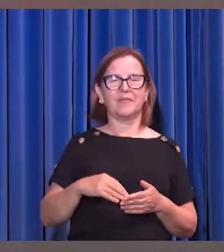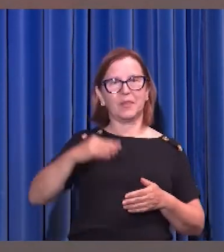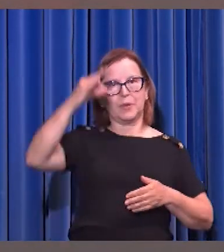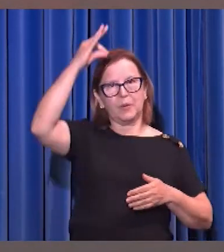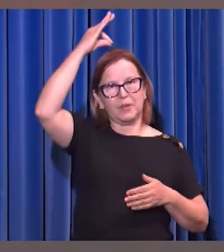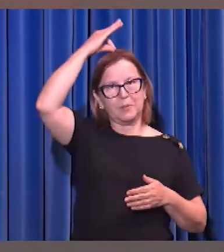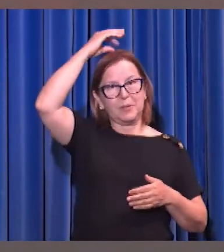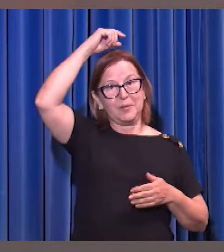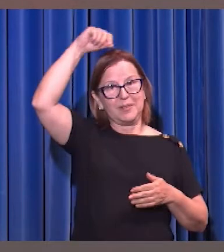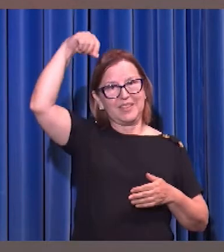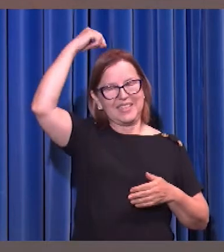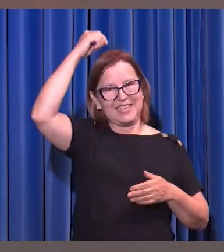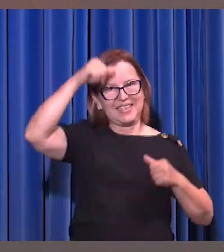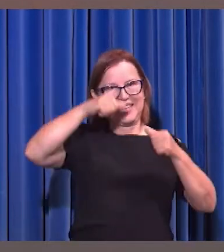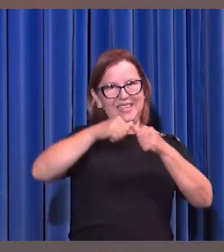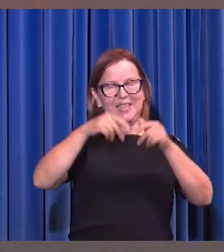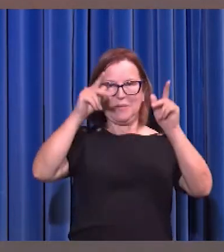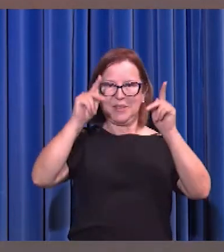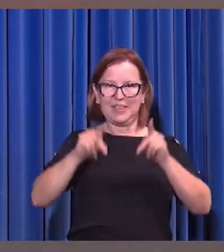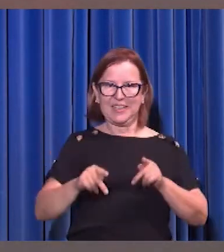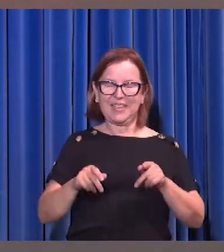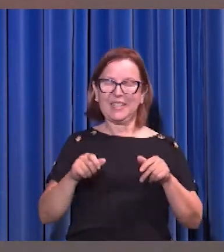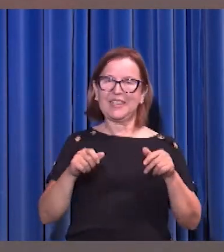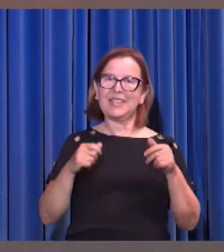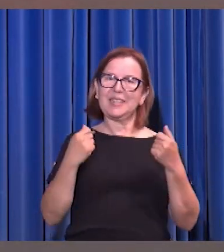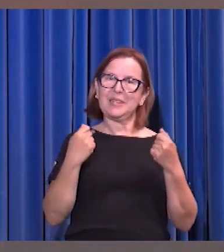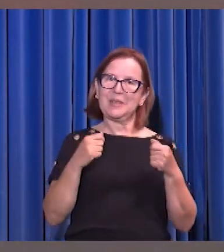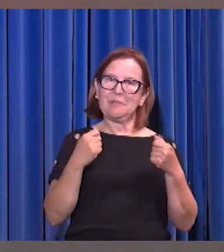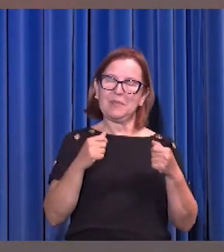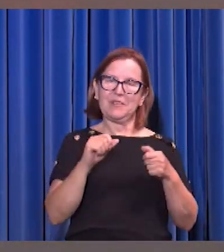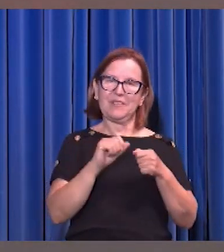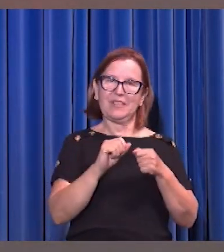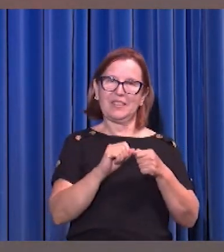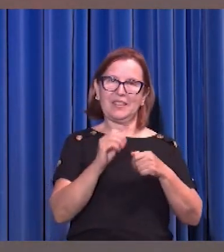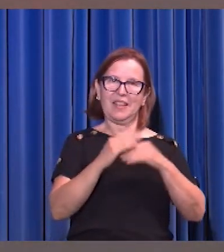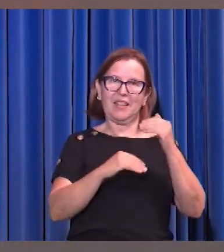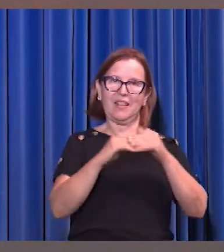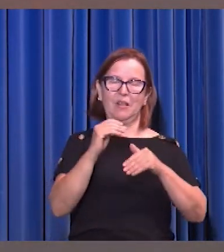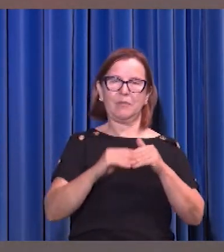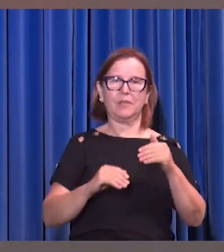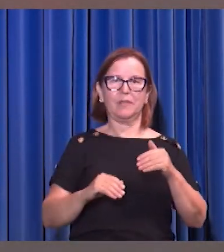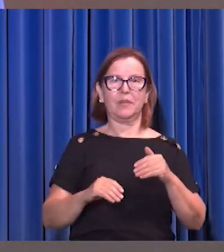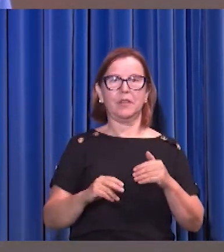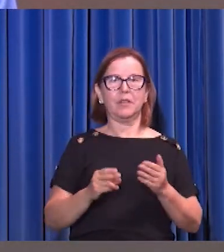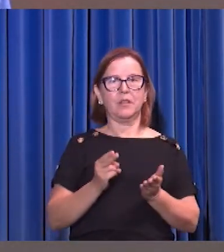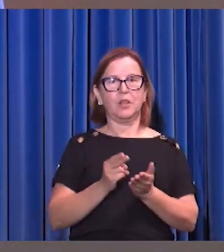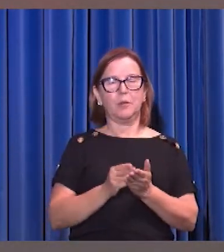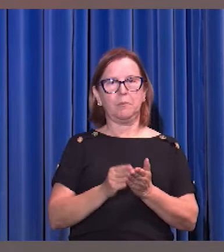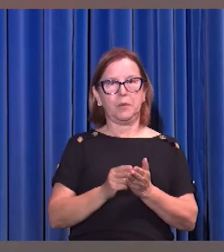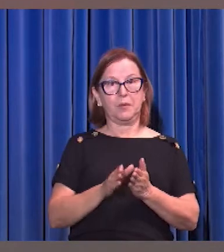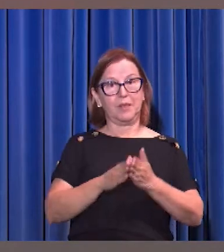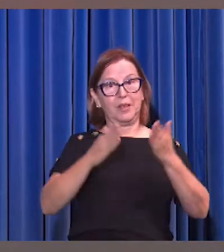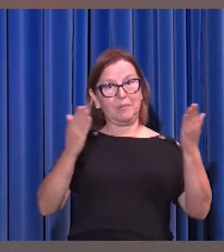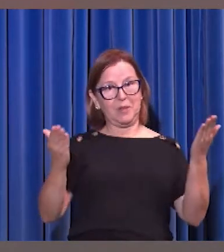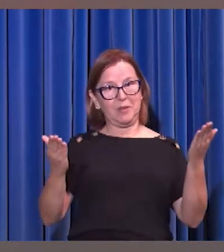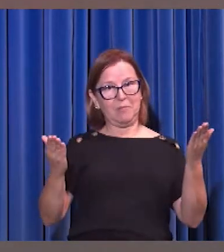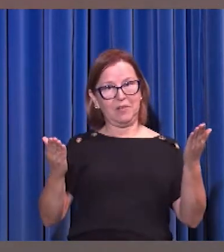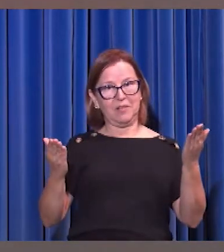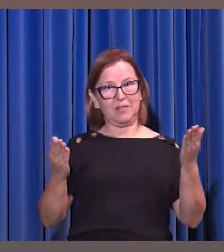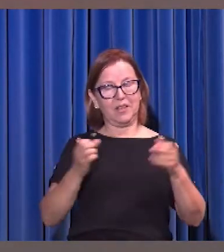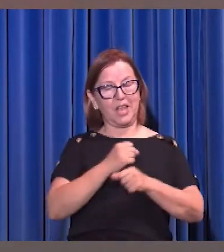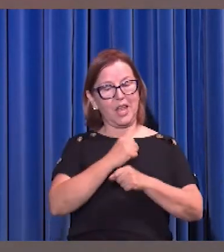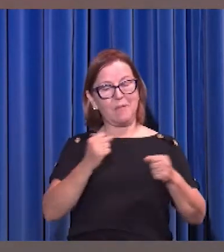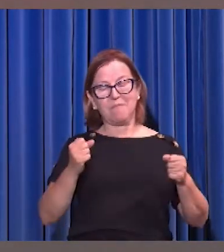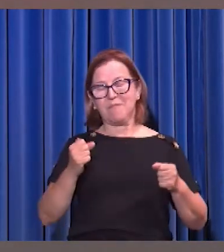ele precisa operar. Mesmo com a Bíblia, não a entendemos até que o Espírito nos